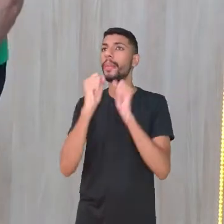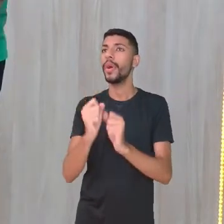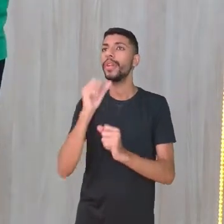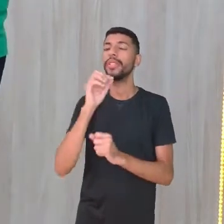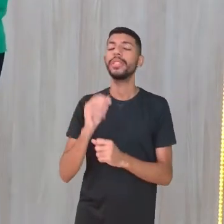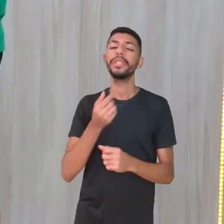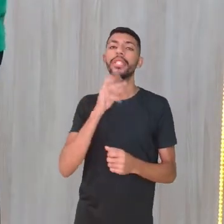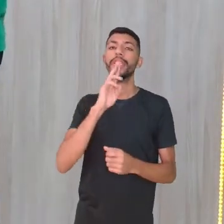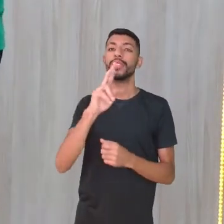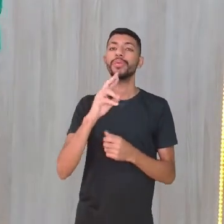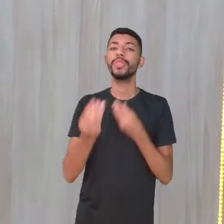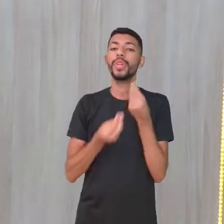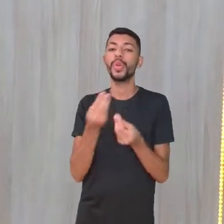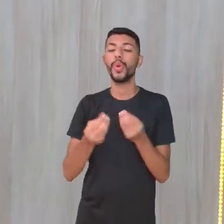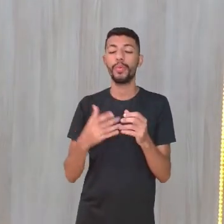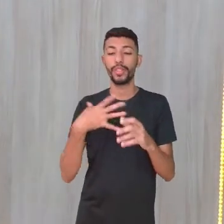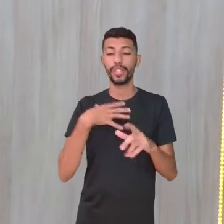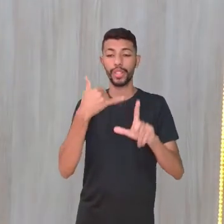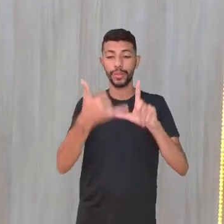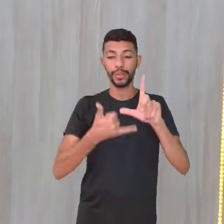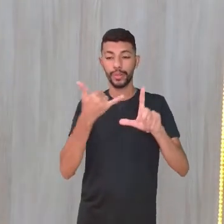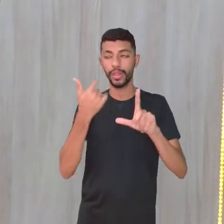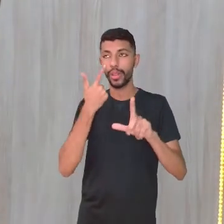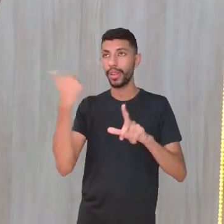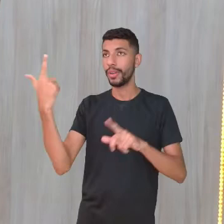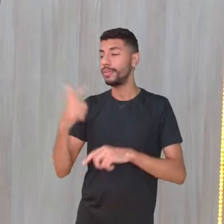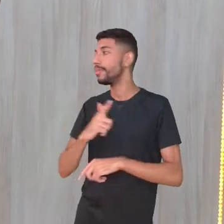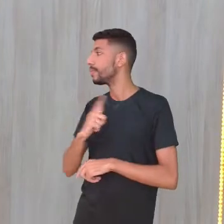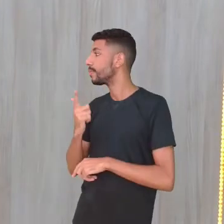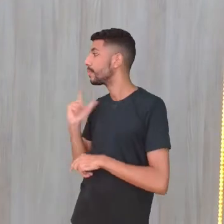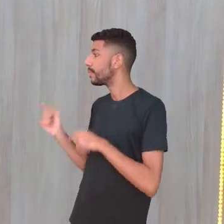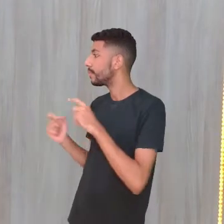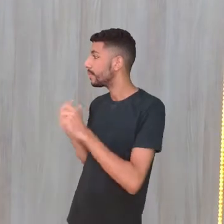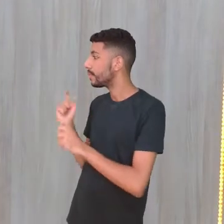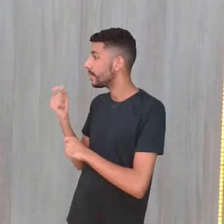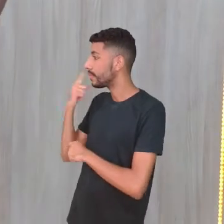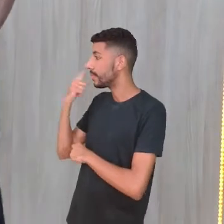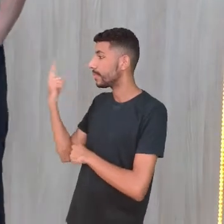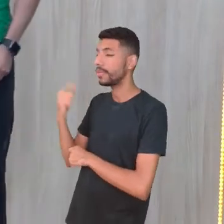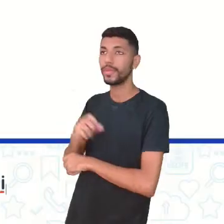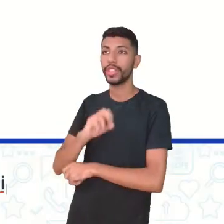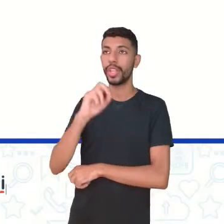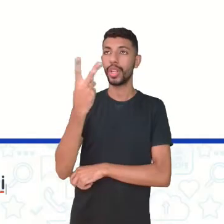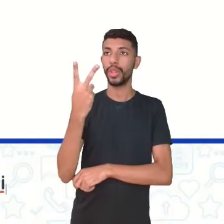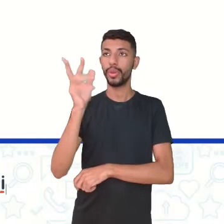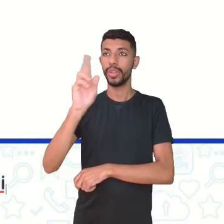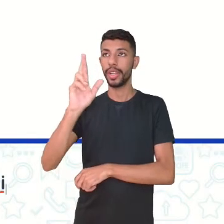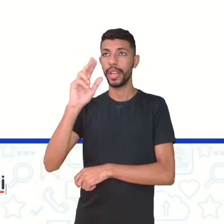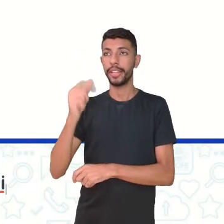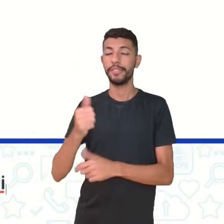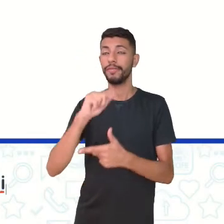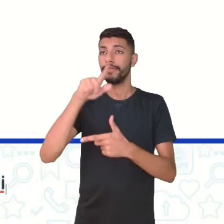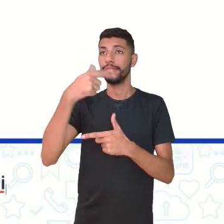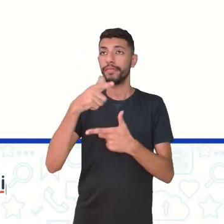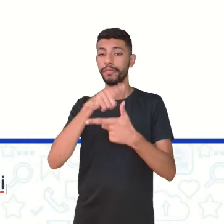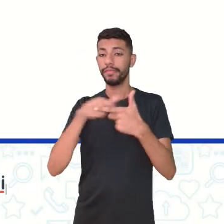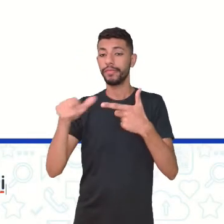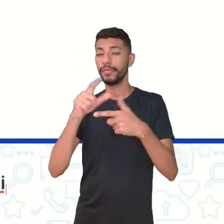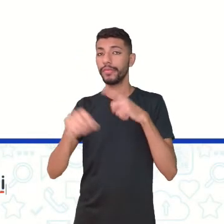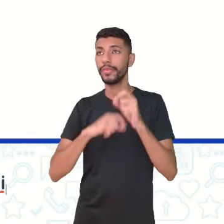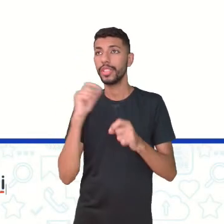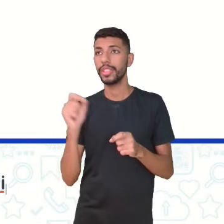forma lúdica. Por exemplo, aqui eu tenho R$2, tá? E esses R$2, eu dividi eles